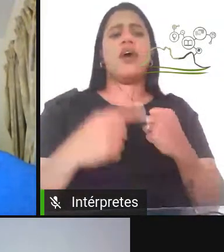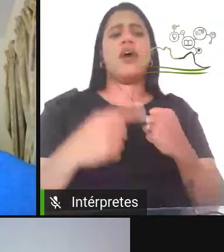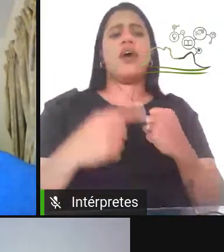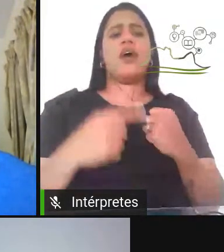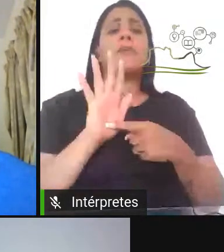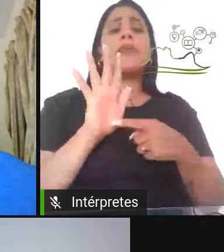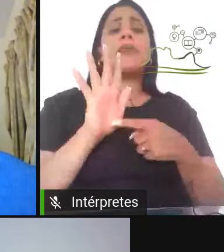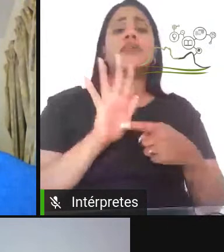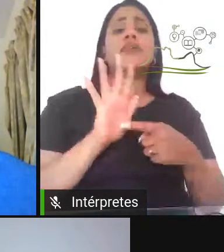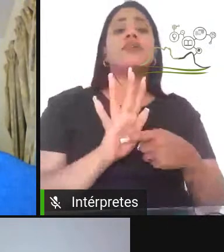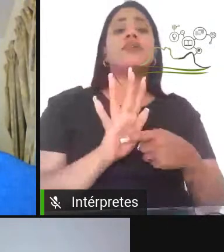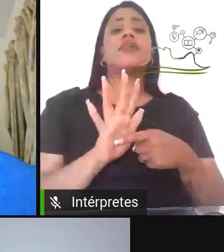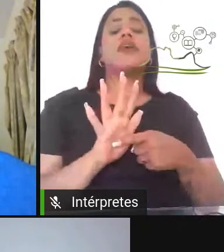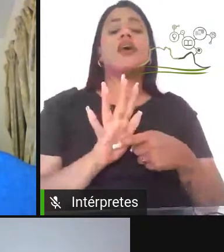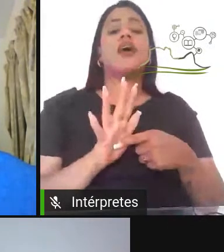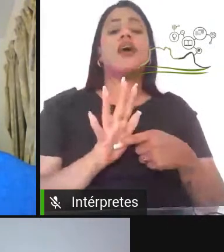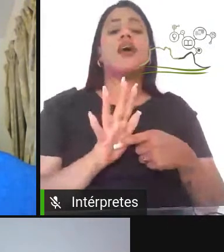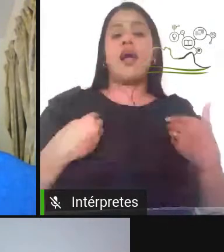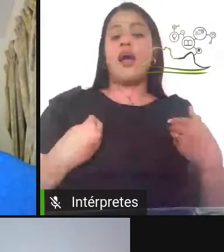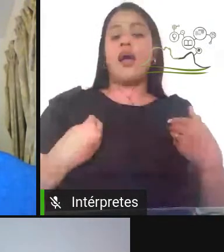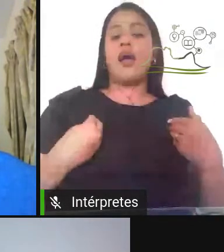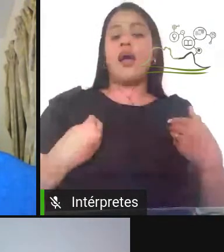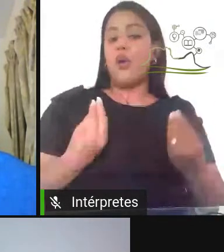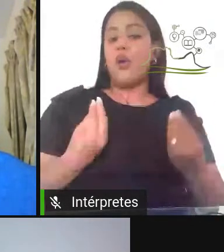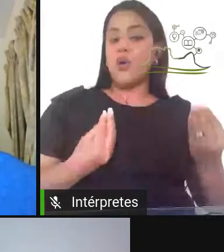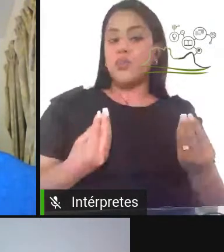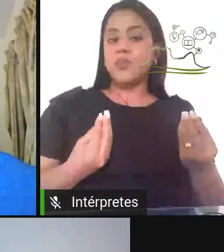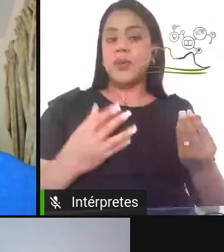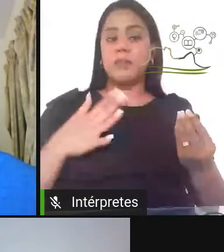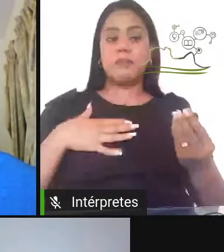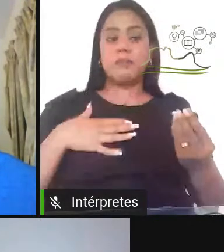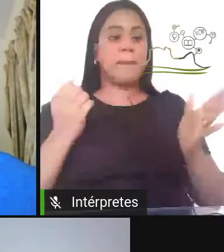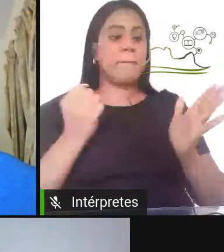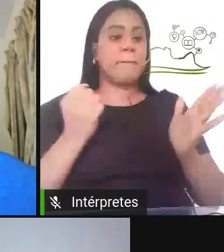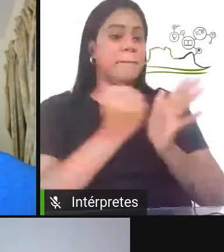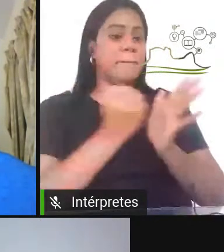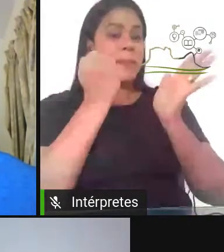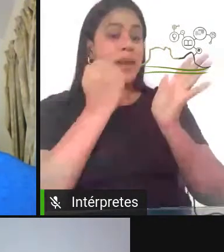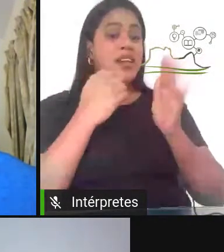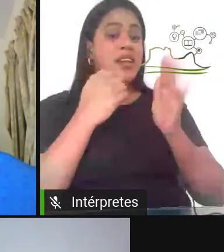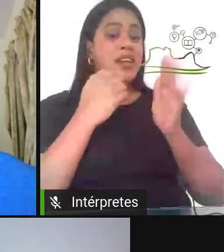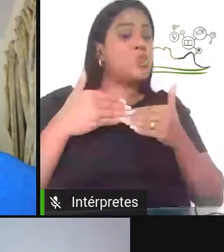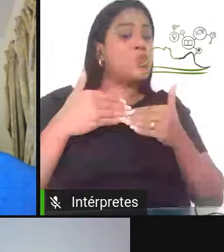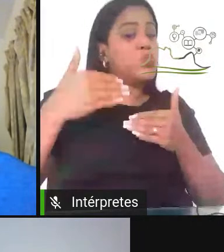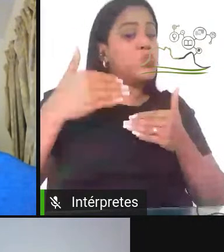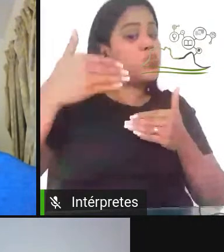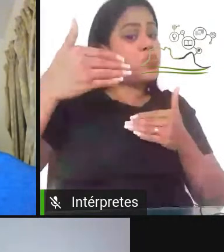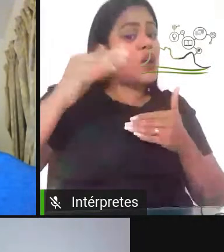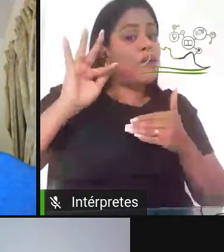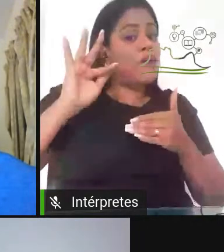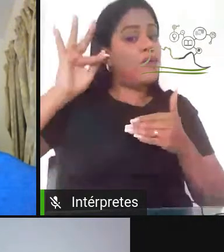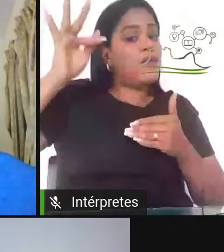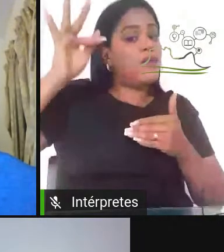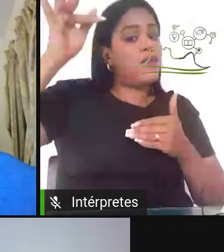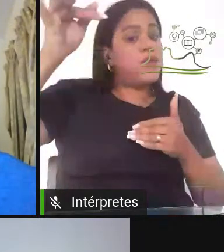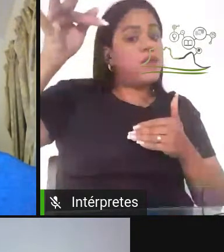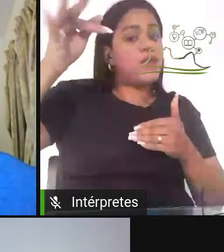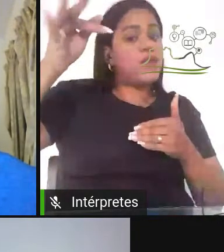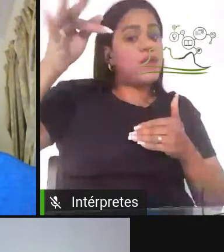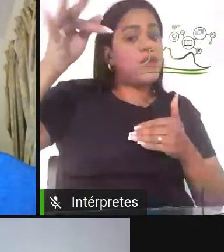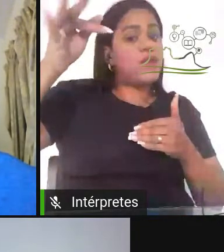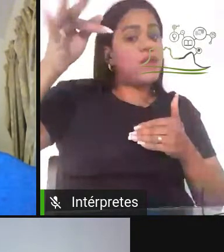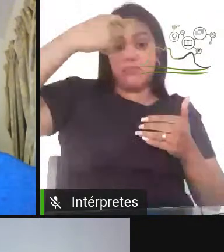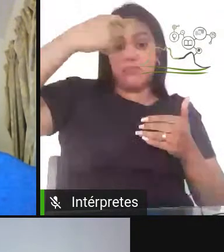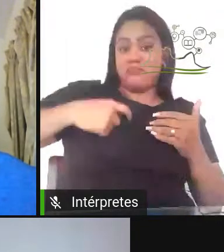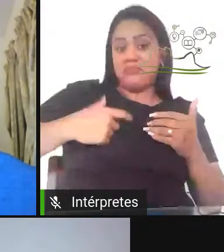estou a deixar essa minha marca, não é? Para quando mais tarde se fizer a montagem deste puzzle, talvez uma destas